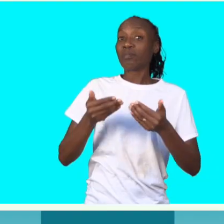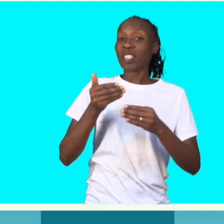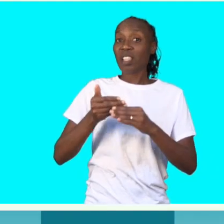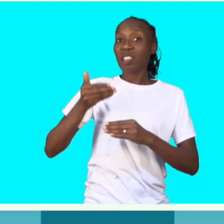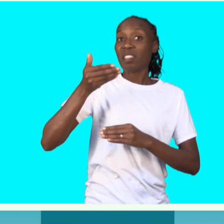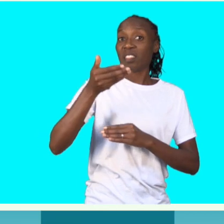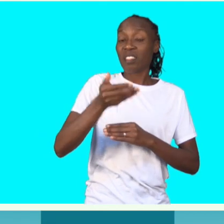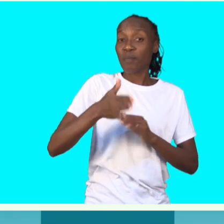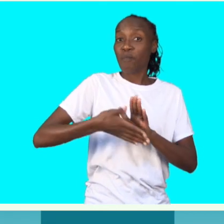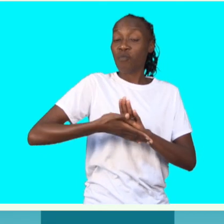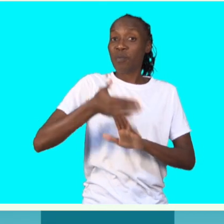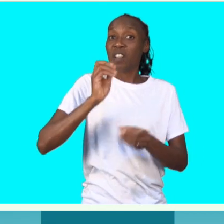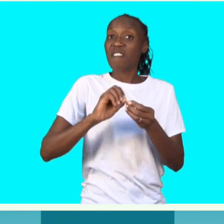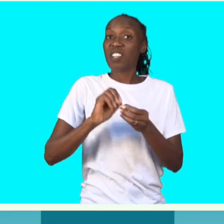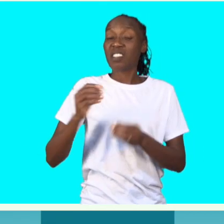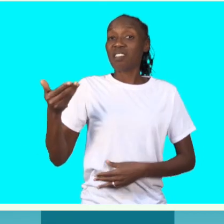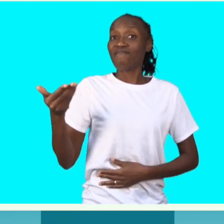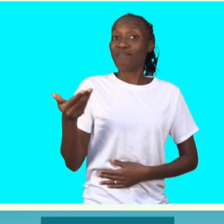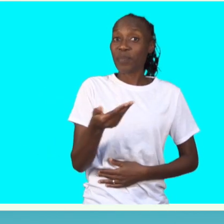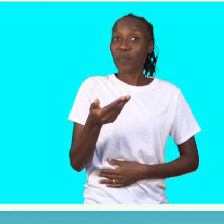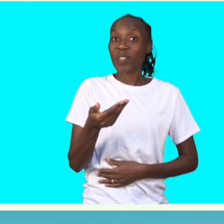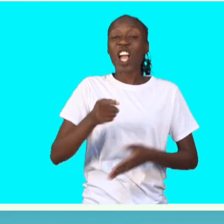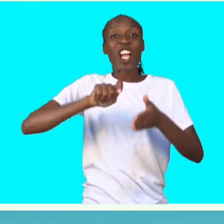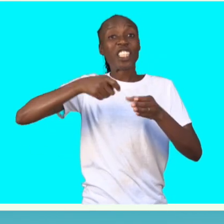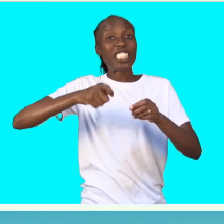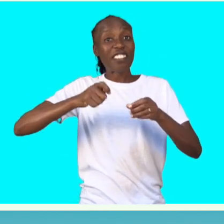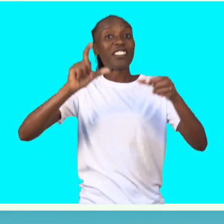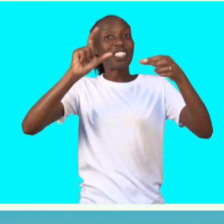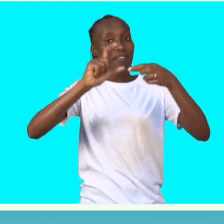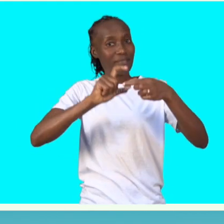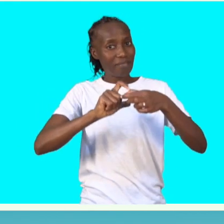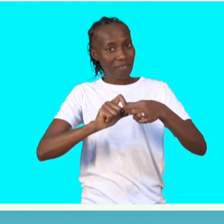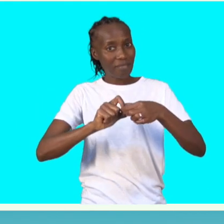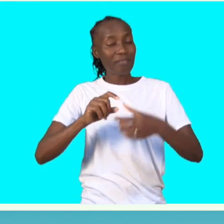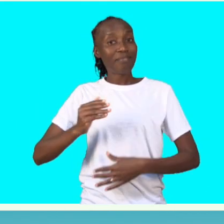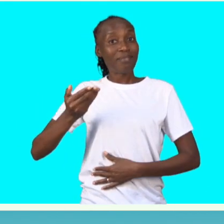Vamos avante a fazer uns chaveiros